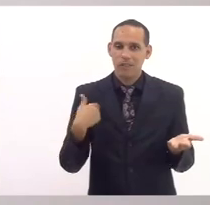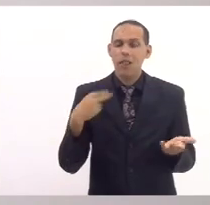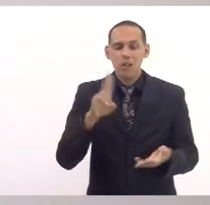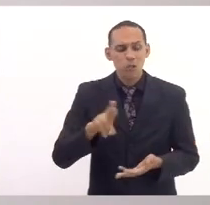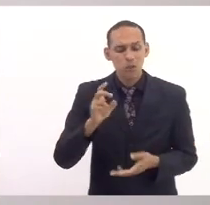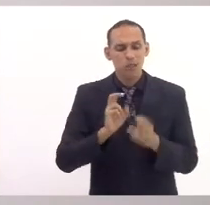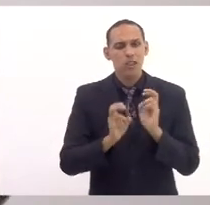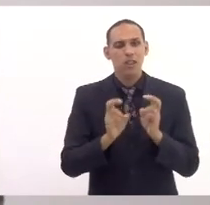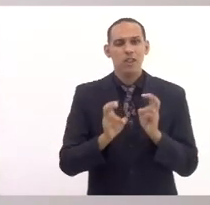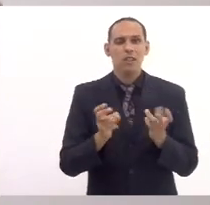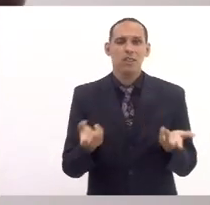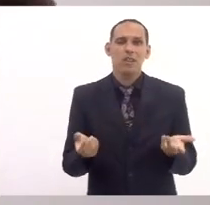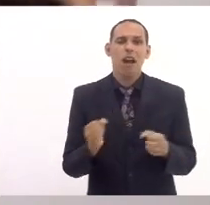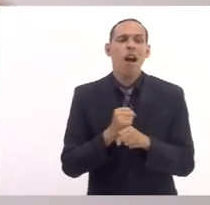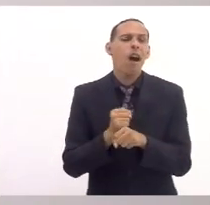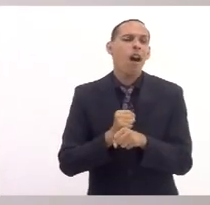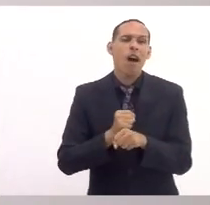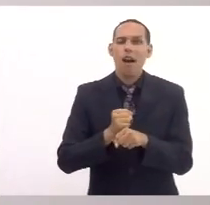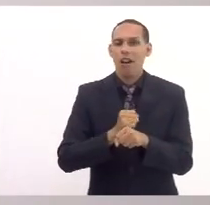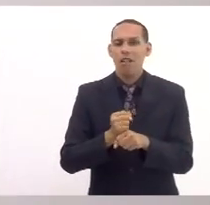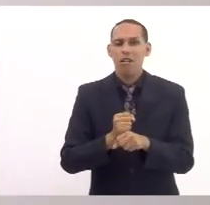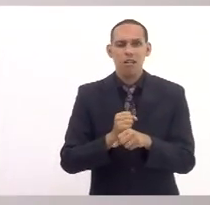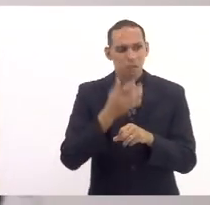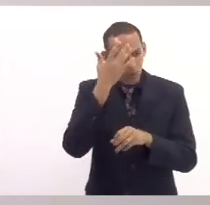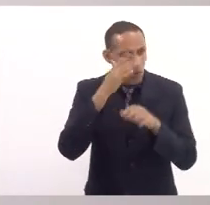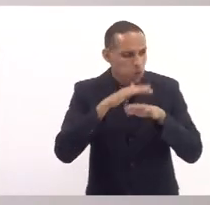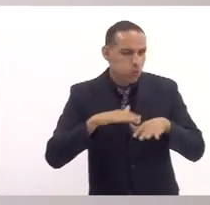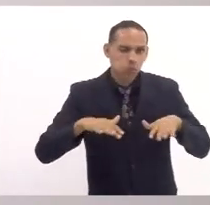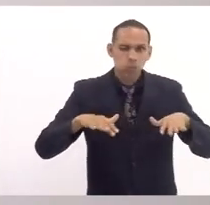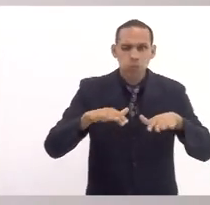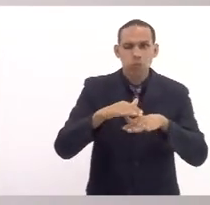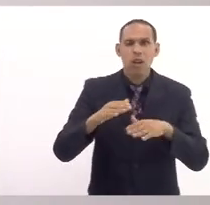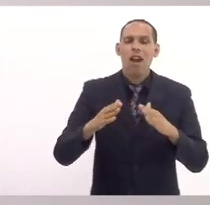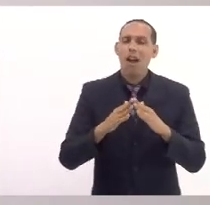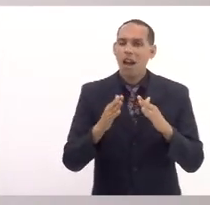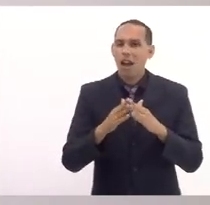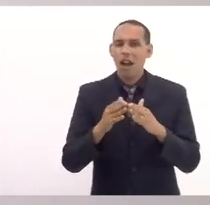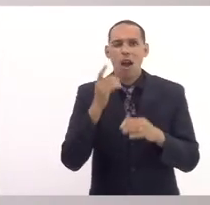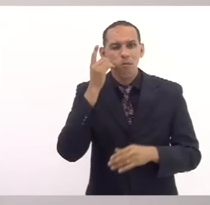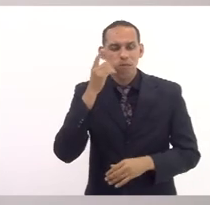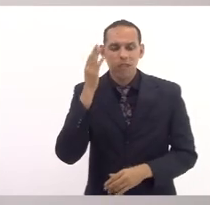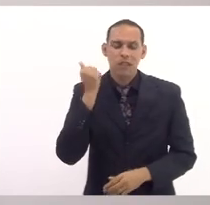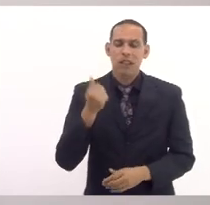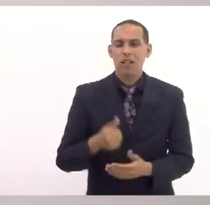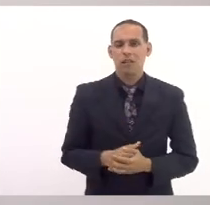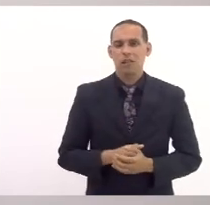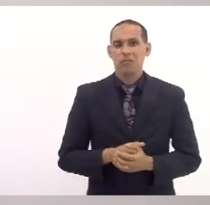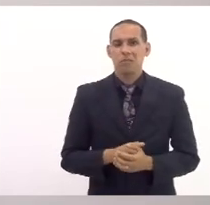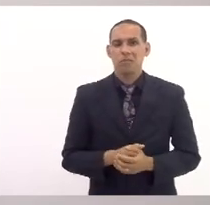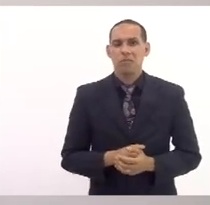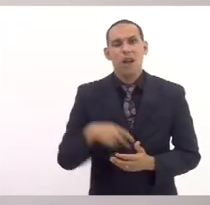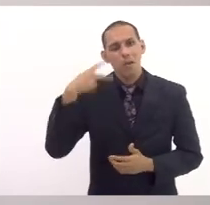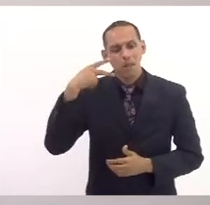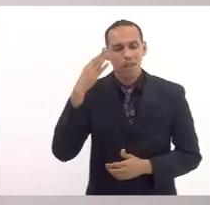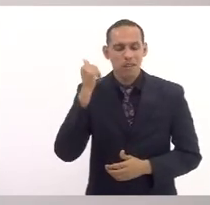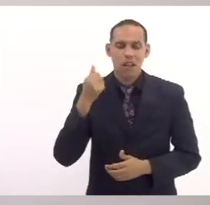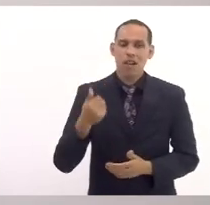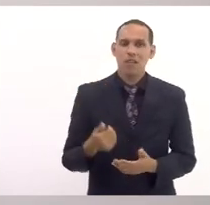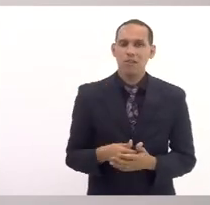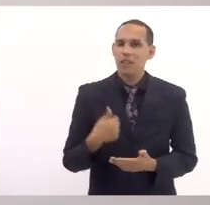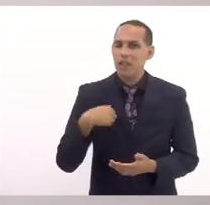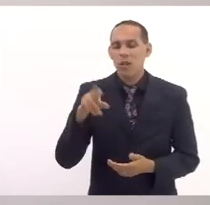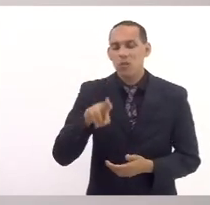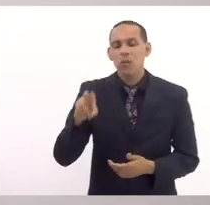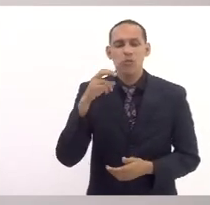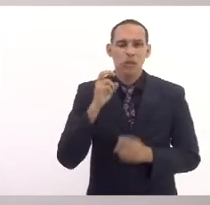sistema ferroviário. E há muitos anos, e todos que estão aqui nessa casa aqui, deputados, amigos aqui, sabem disso. O parlamento todo sabe que eu sou usuário do sistema